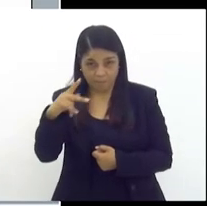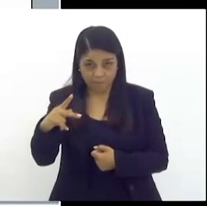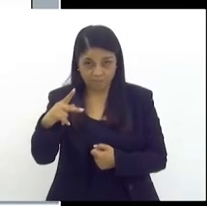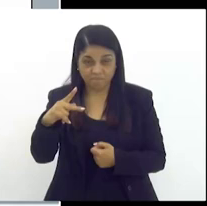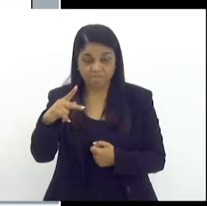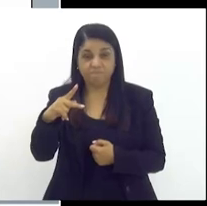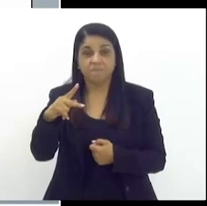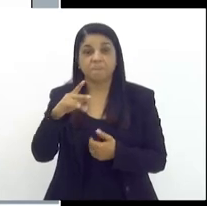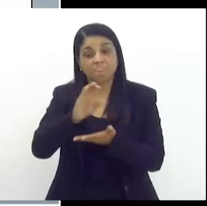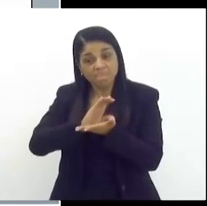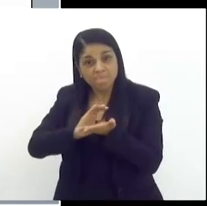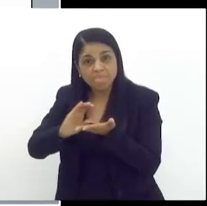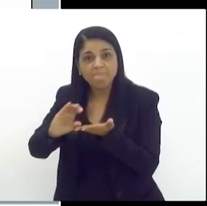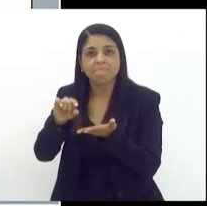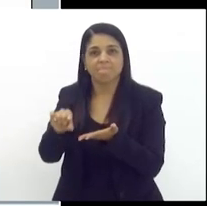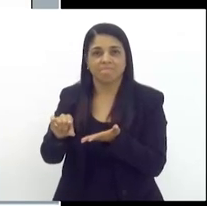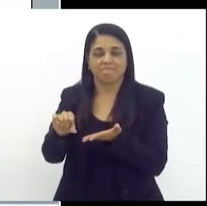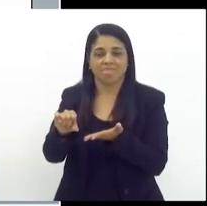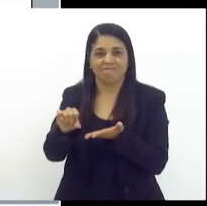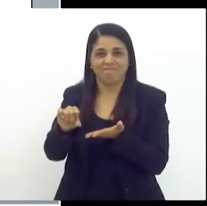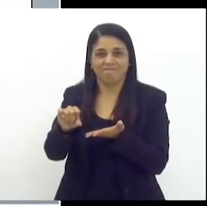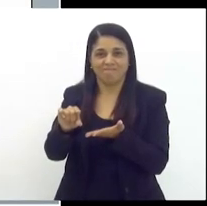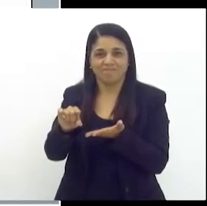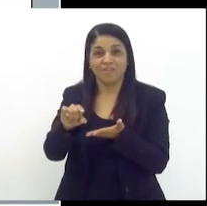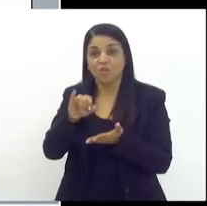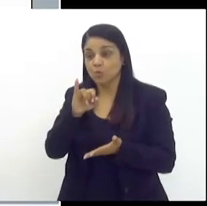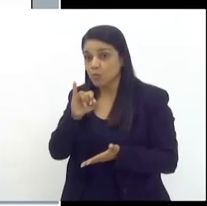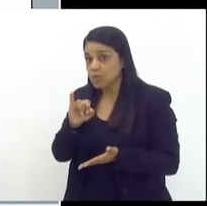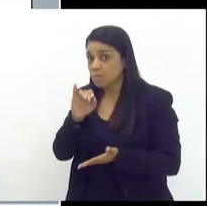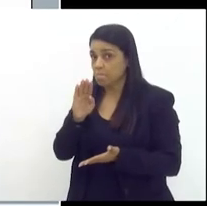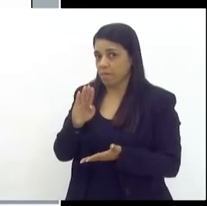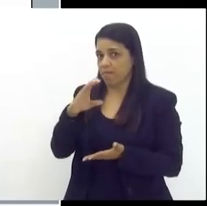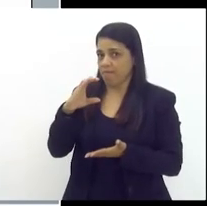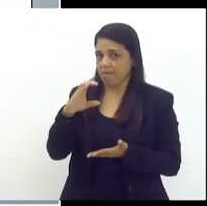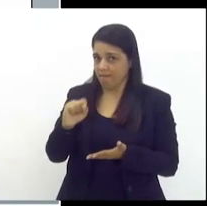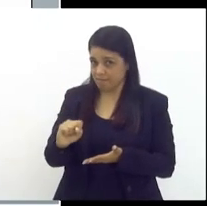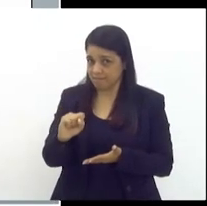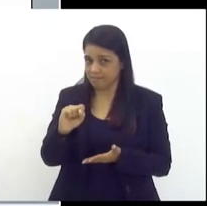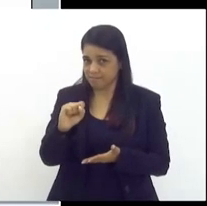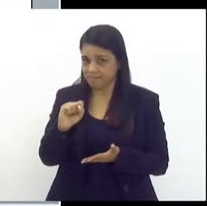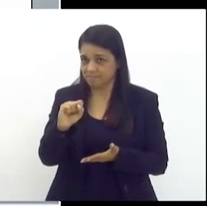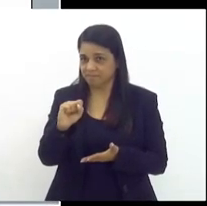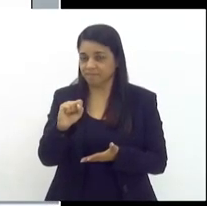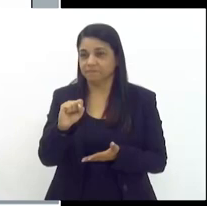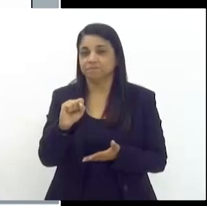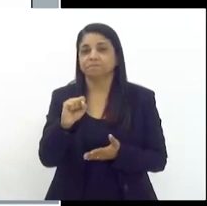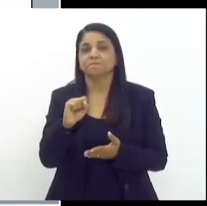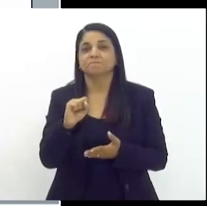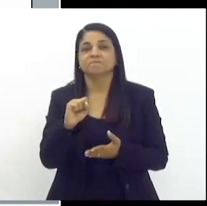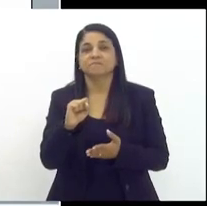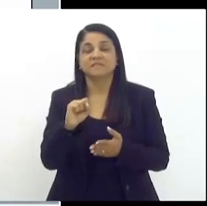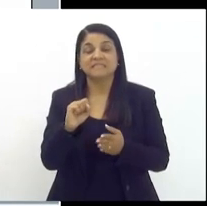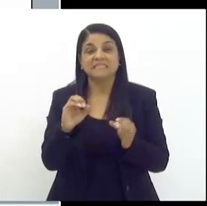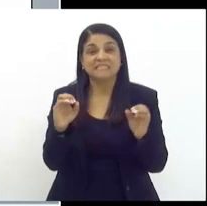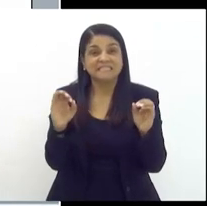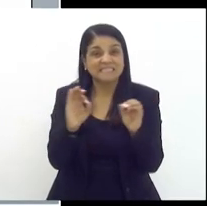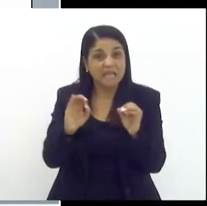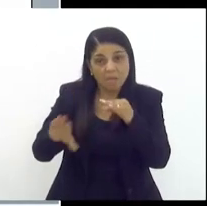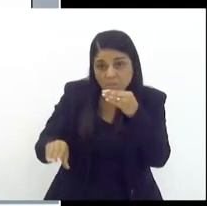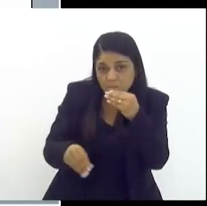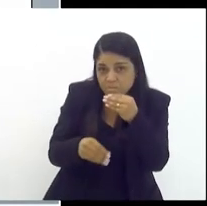e financiado com recursos do ibs Terceira coluna sem adicionar